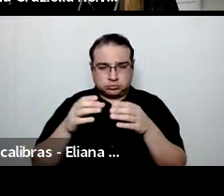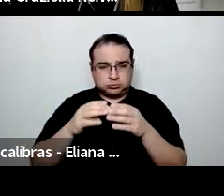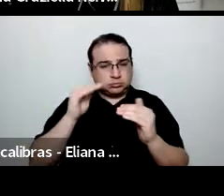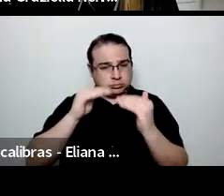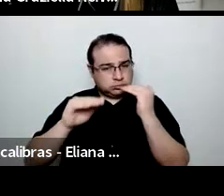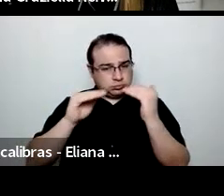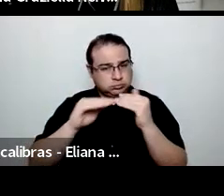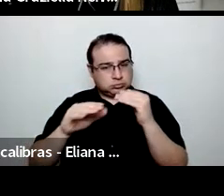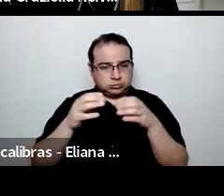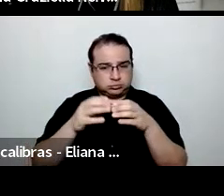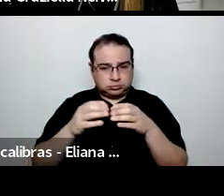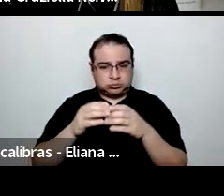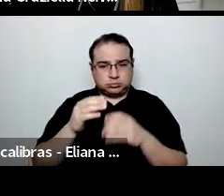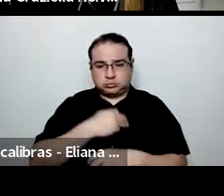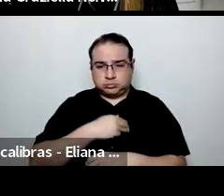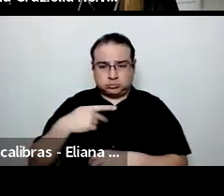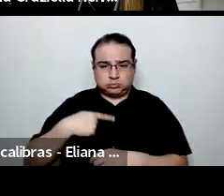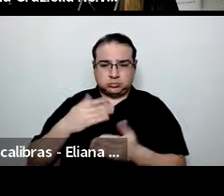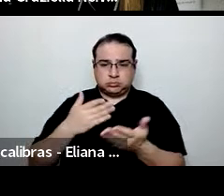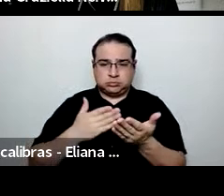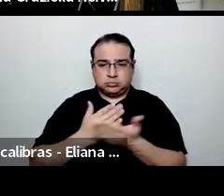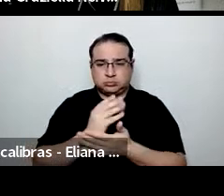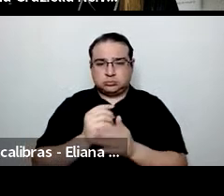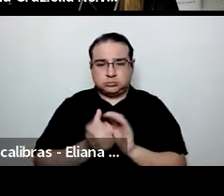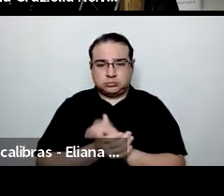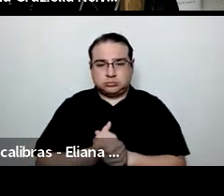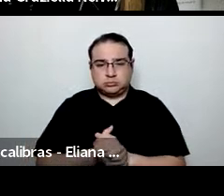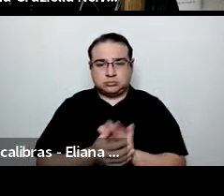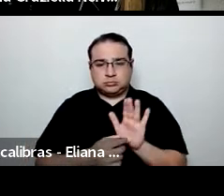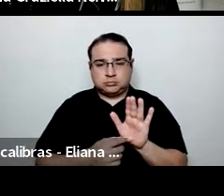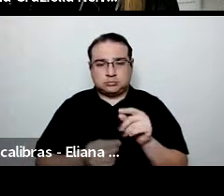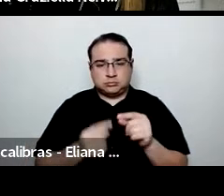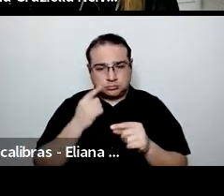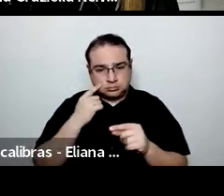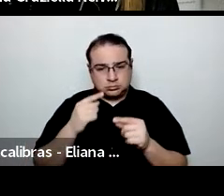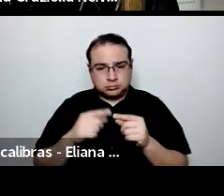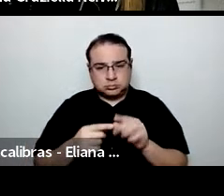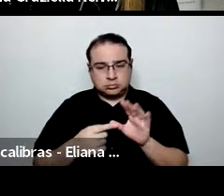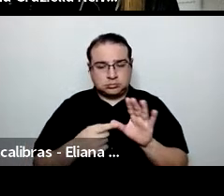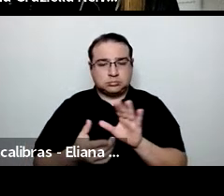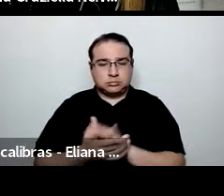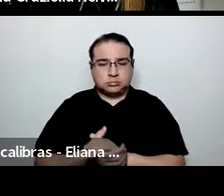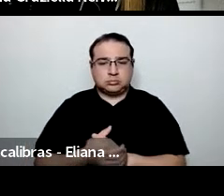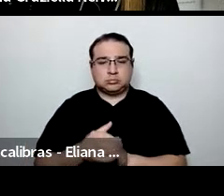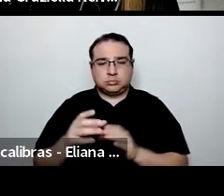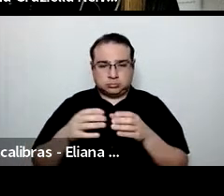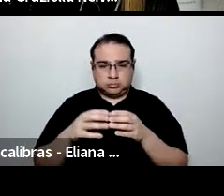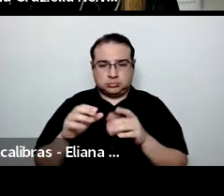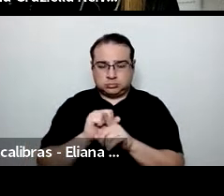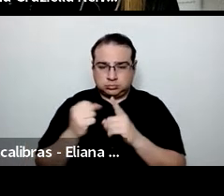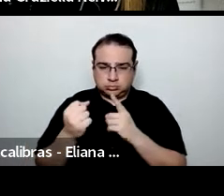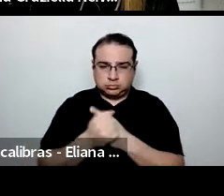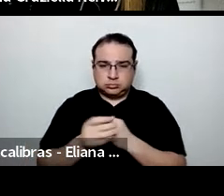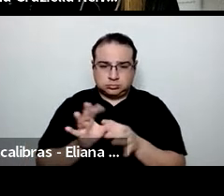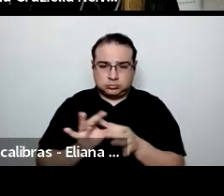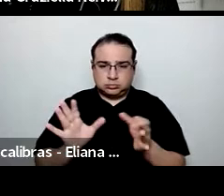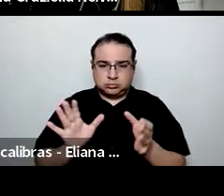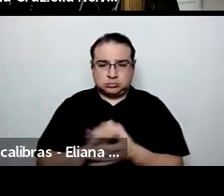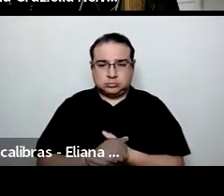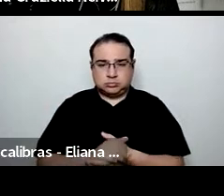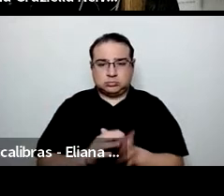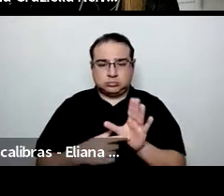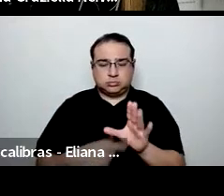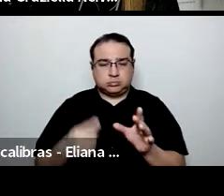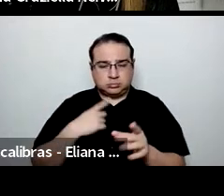é o voto é pela aprovação com ressalvas das contas do diretório Estadual do partido social Liberal psl